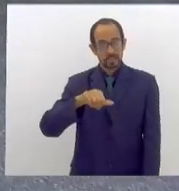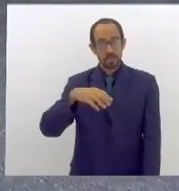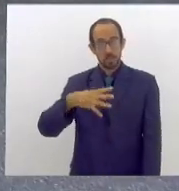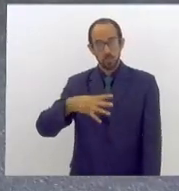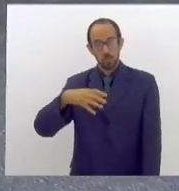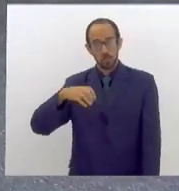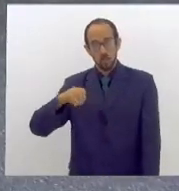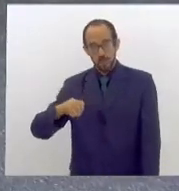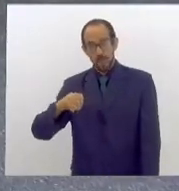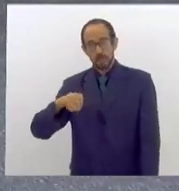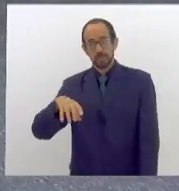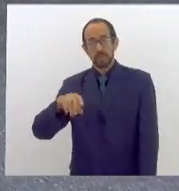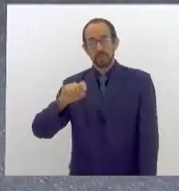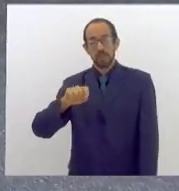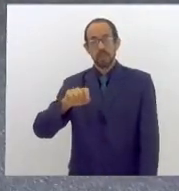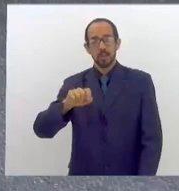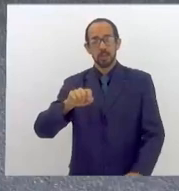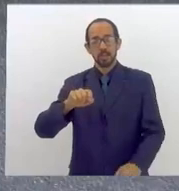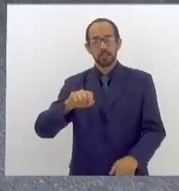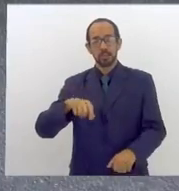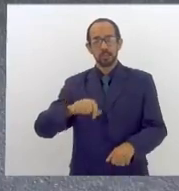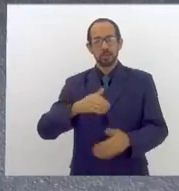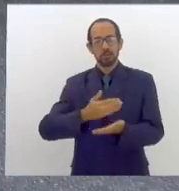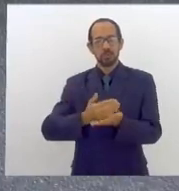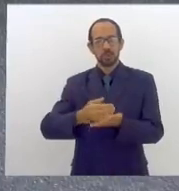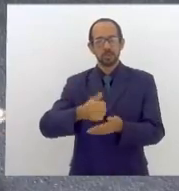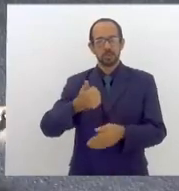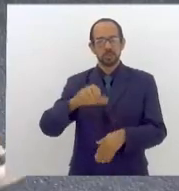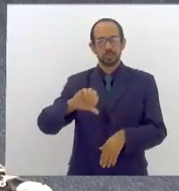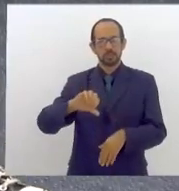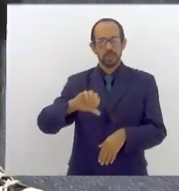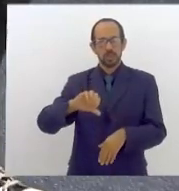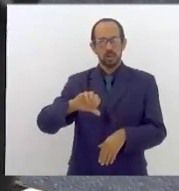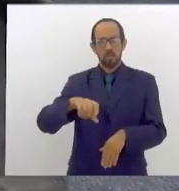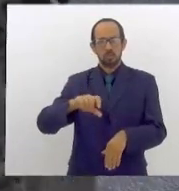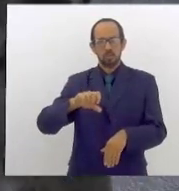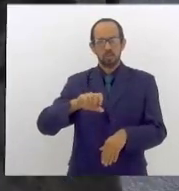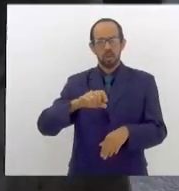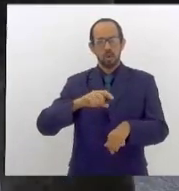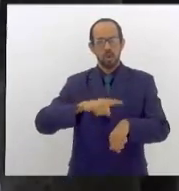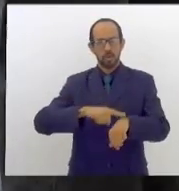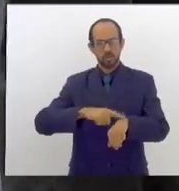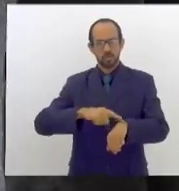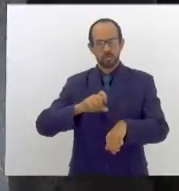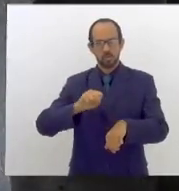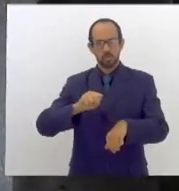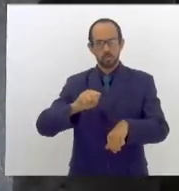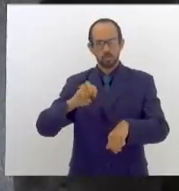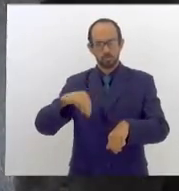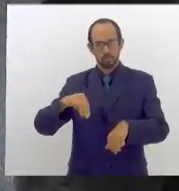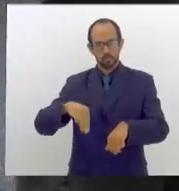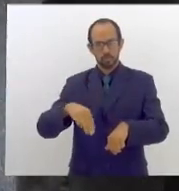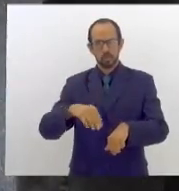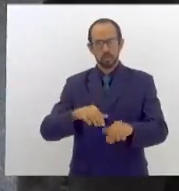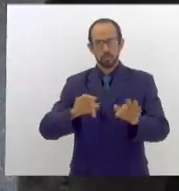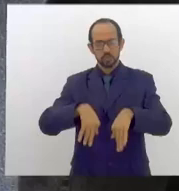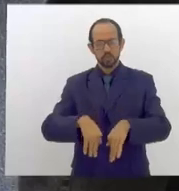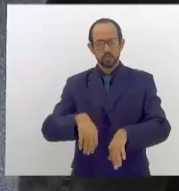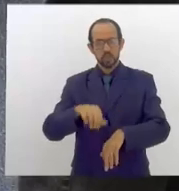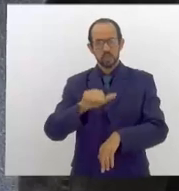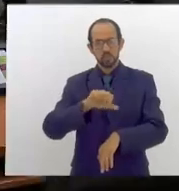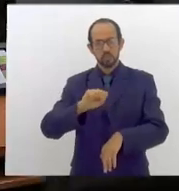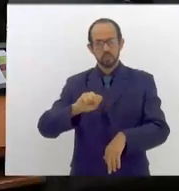às 19 horas e 8 minutos encerrou seus 19 horas e 58 minutos